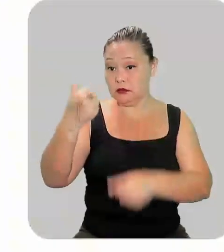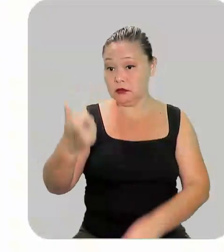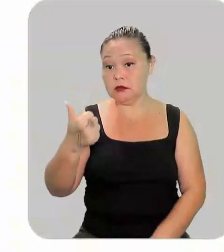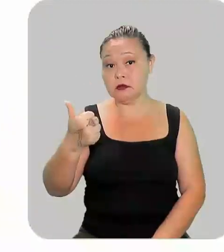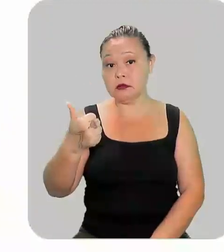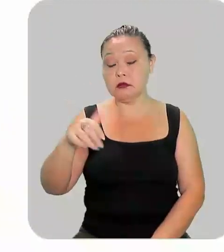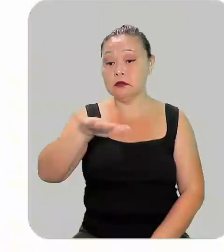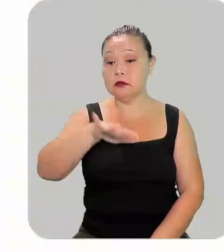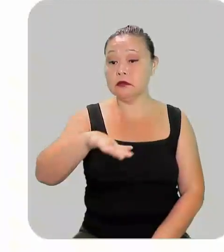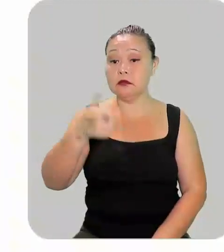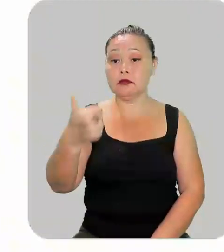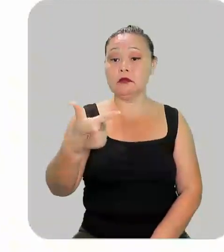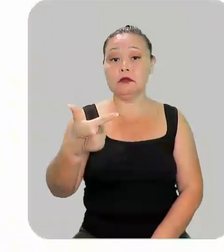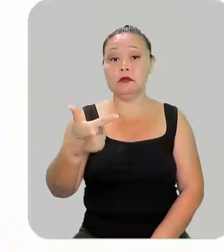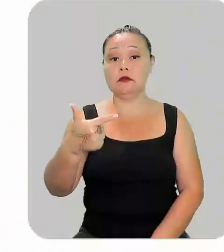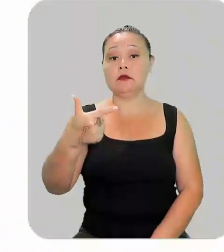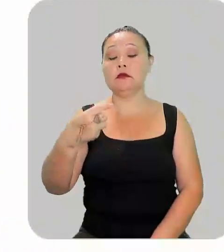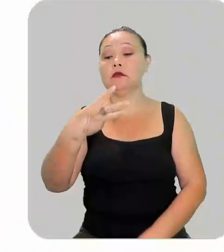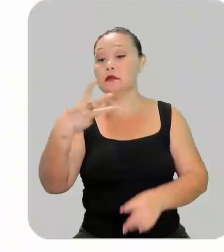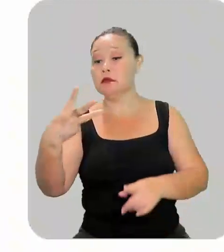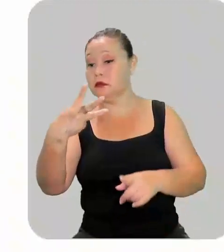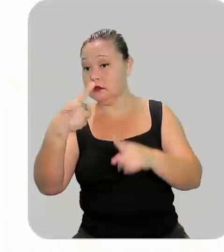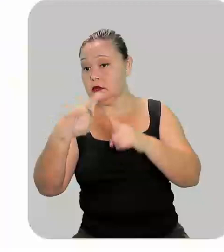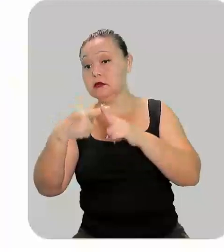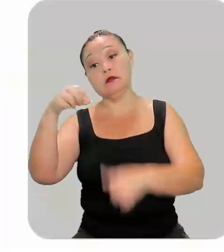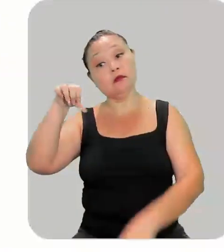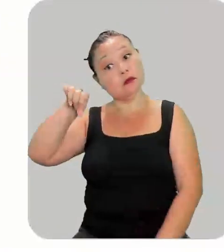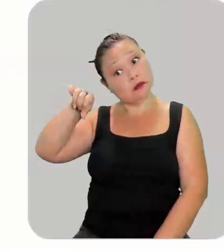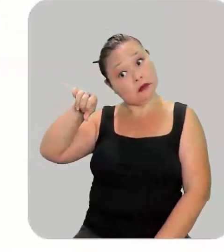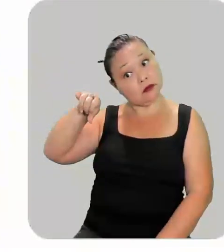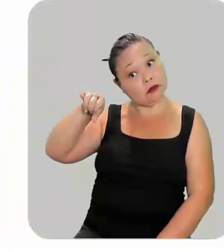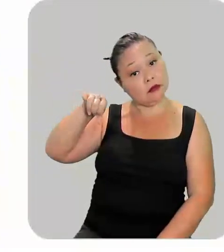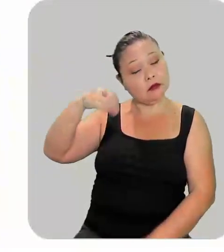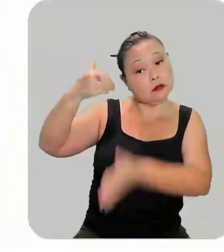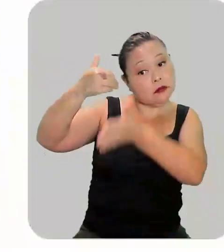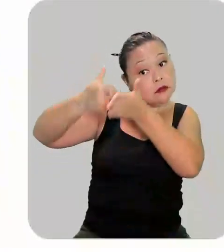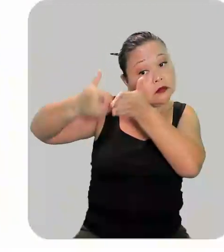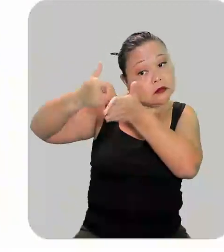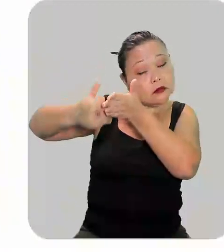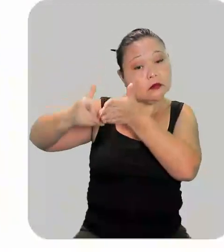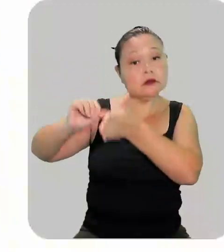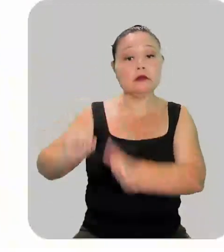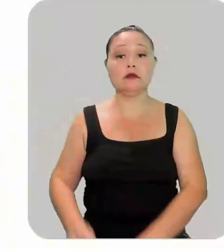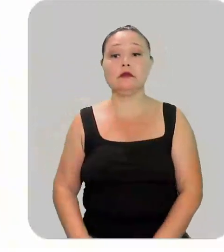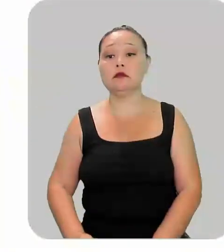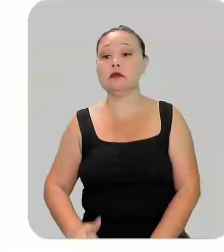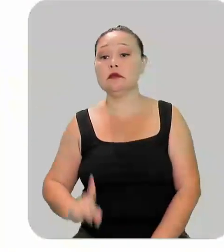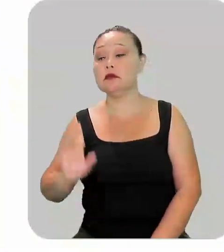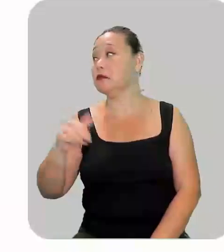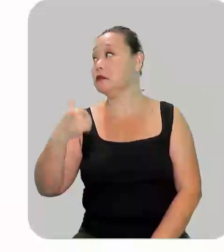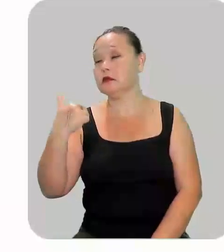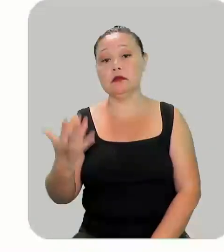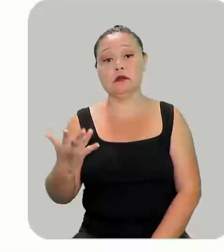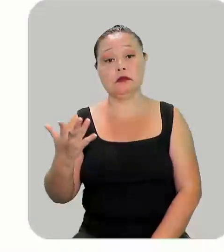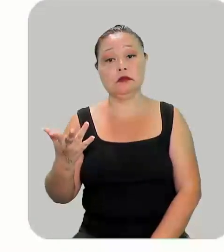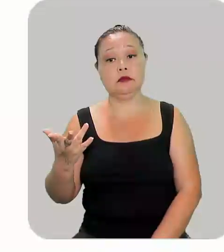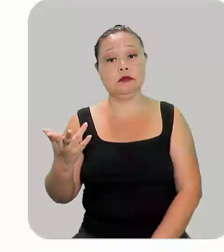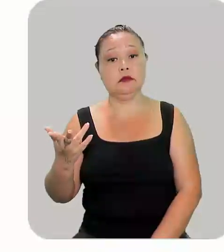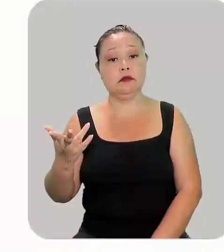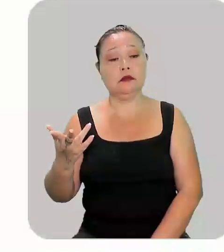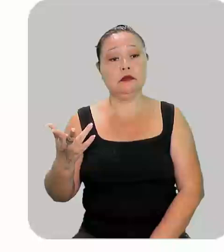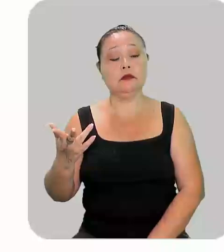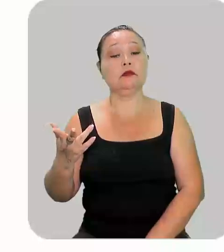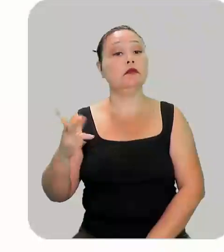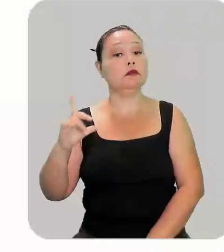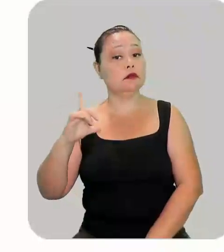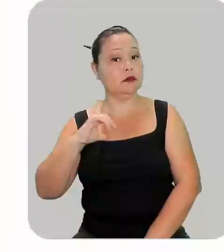3. Área 2, 3 vezes 3, que é 9. Tem uma folha lá no final, em branco. Será se?